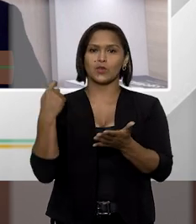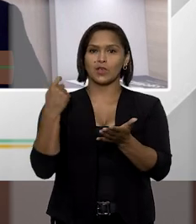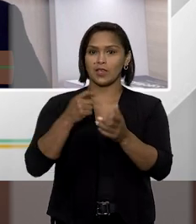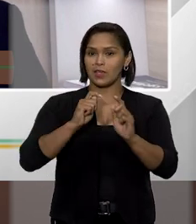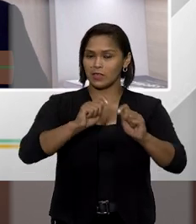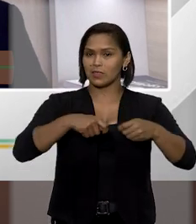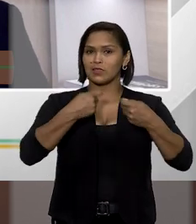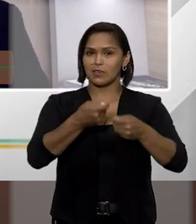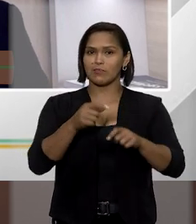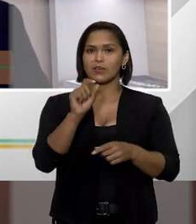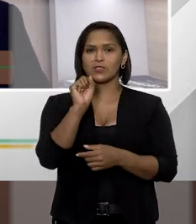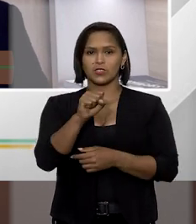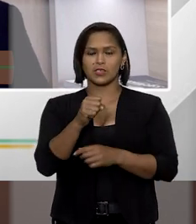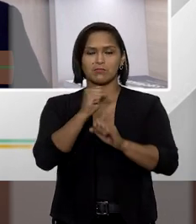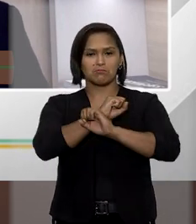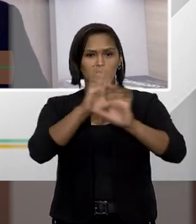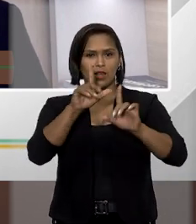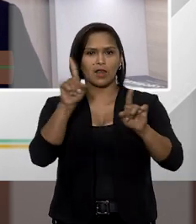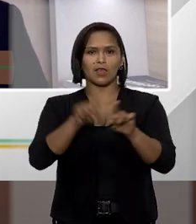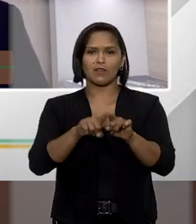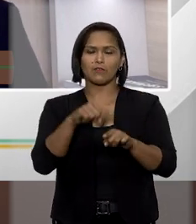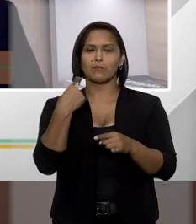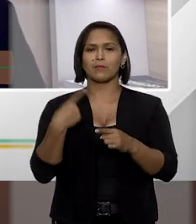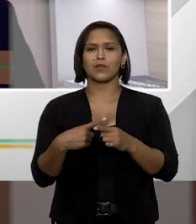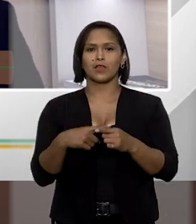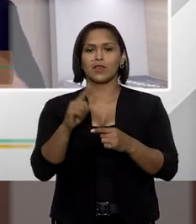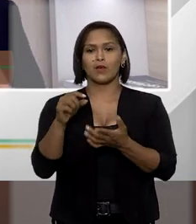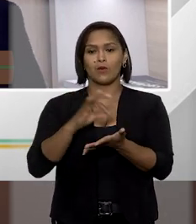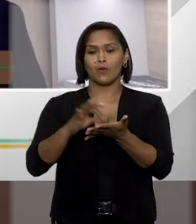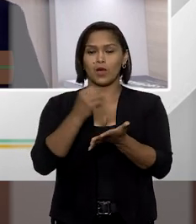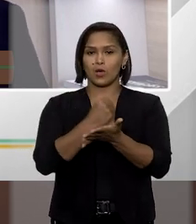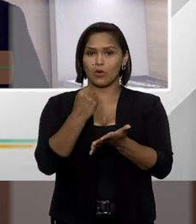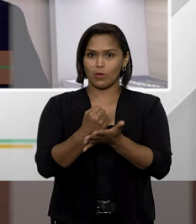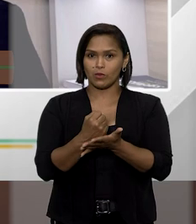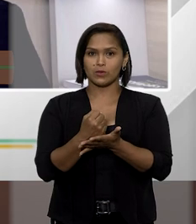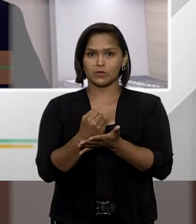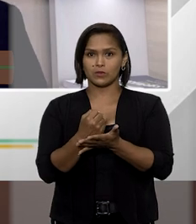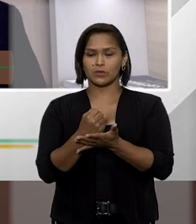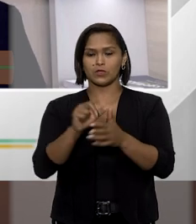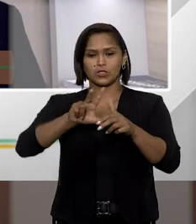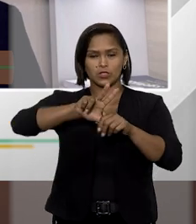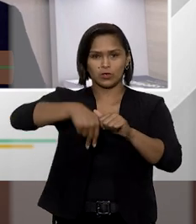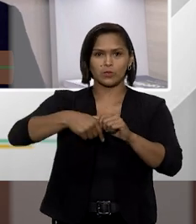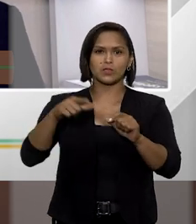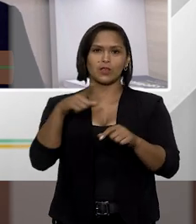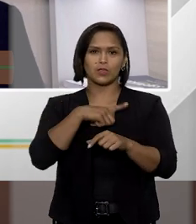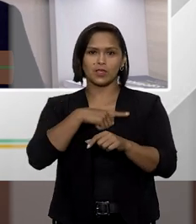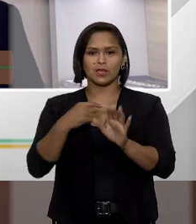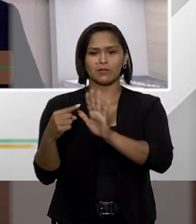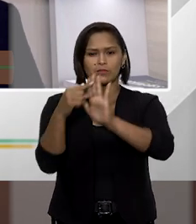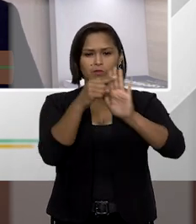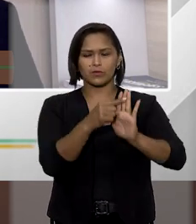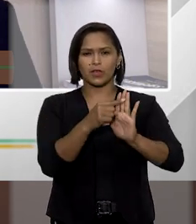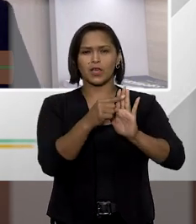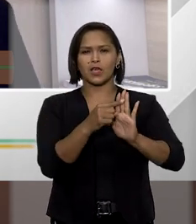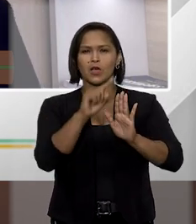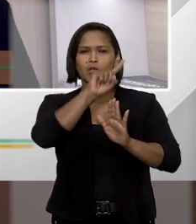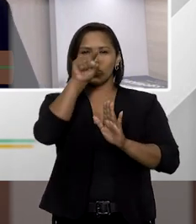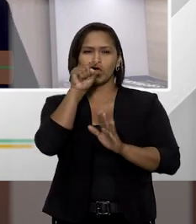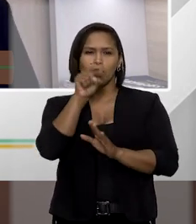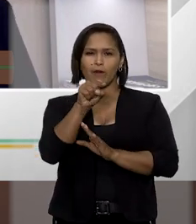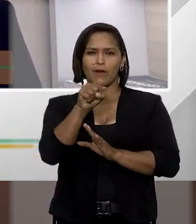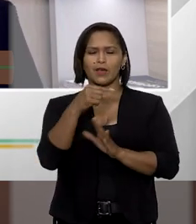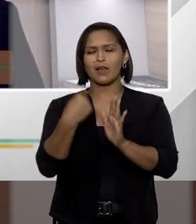eu também defendia isso expressamente em livros, que o acordo de leniência teria trazido uma espécie de derrogação